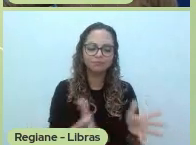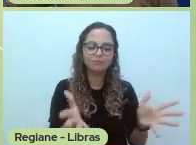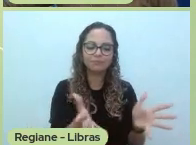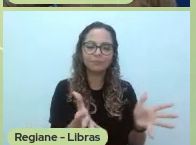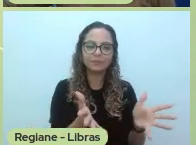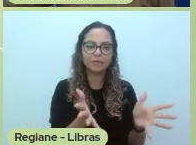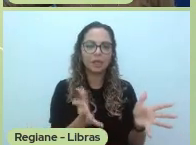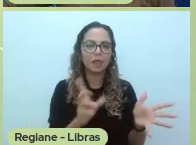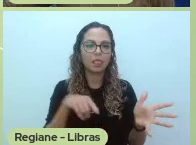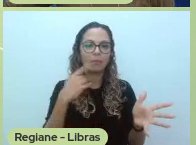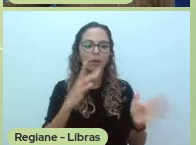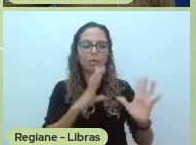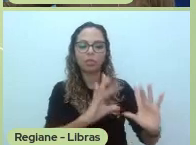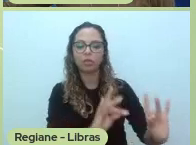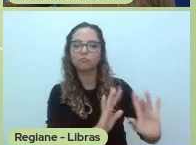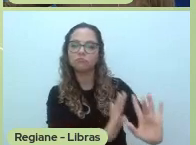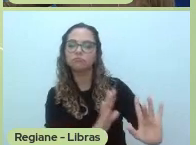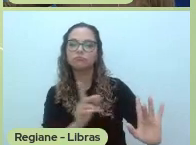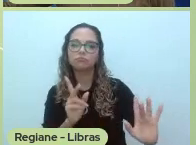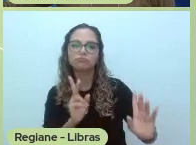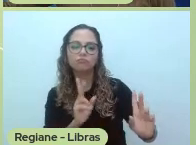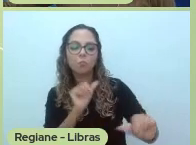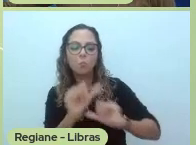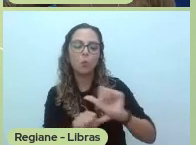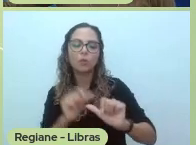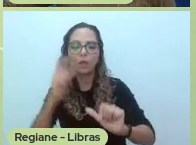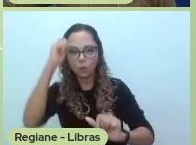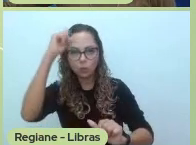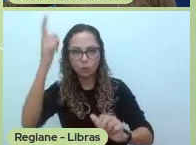se isso consegue virar uma cultura permanente dentro da empresa.